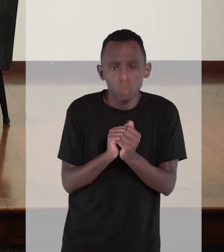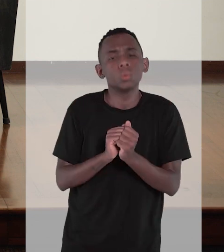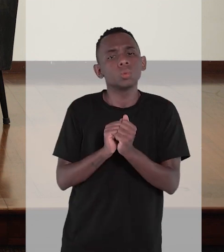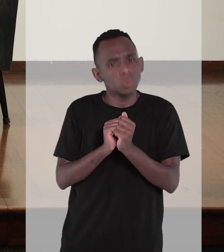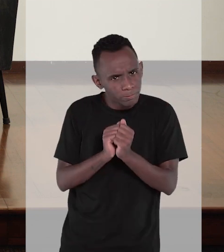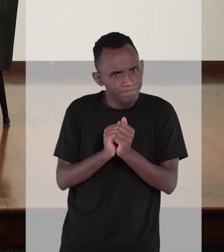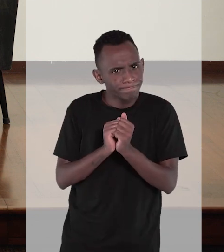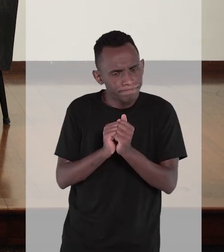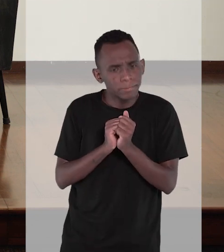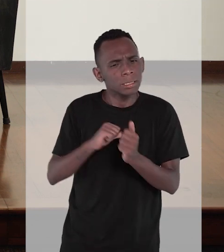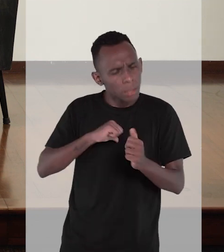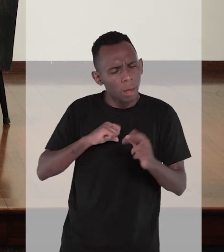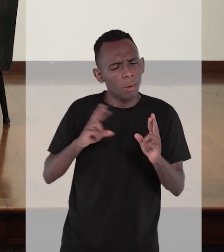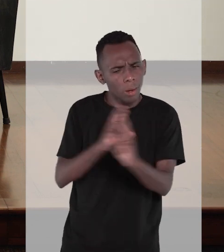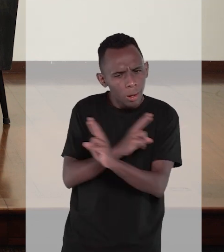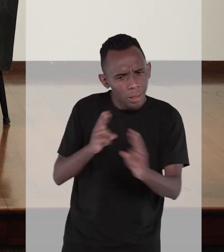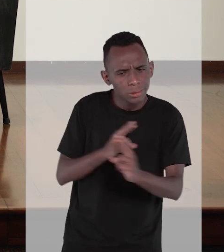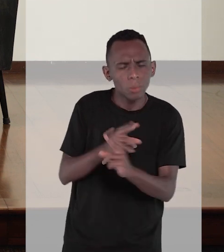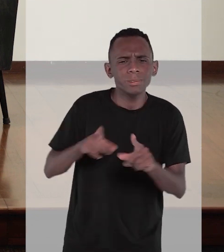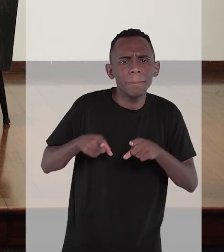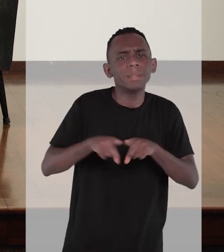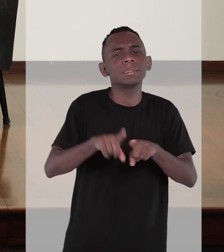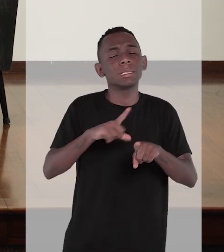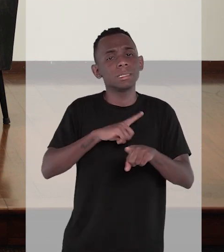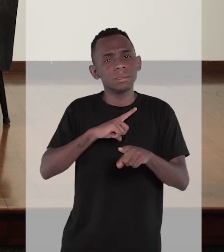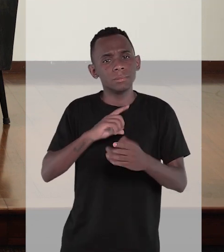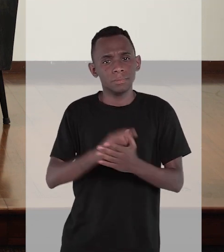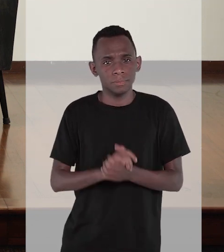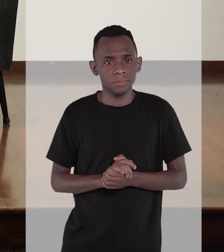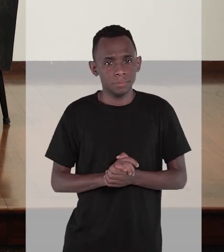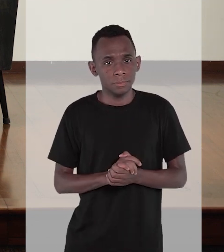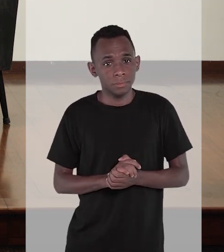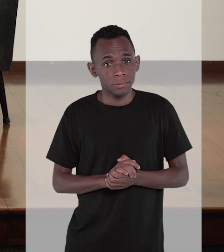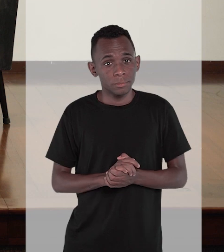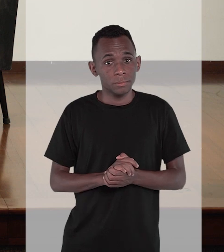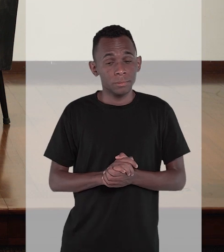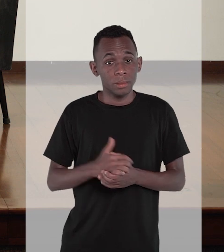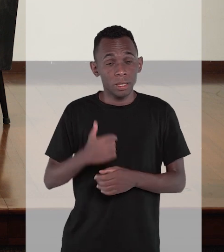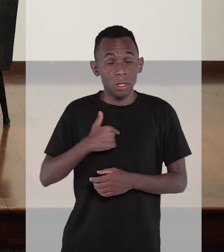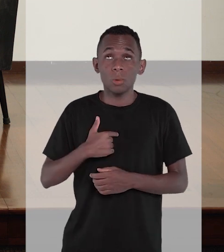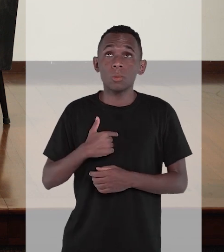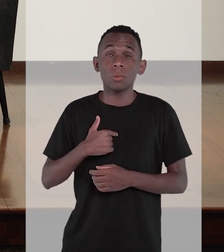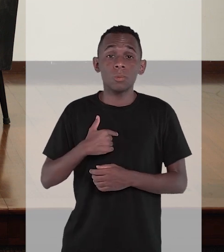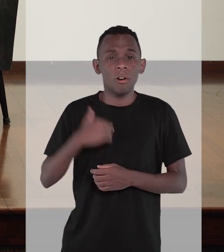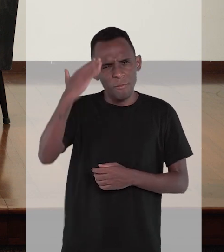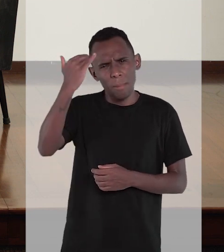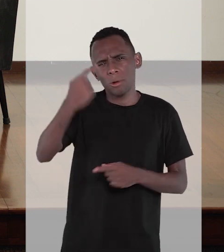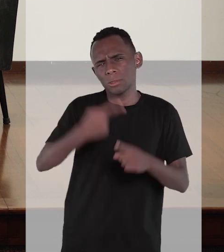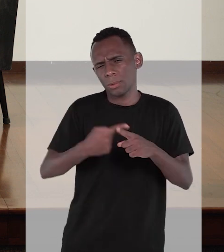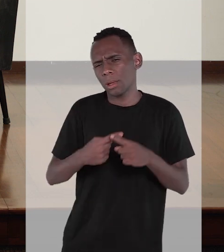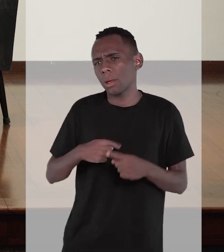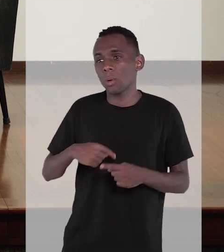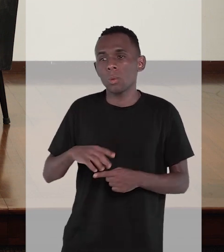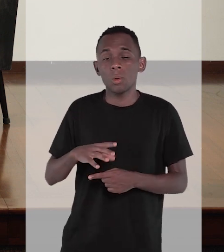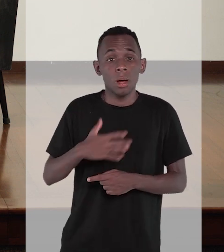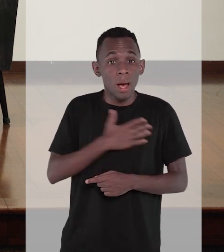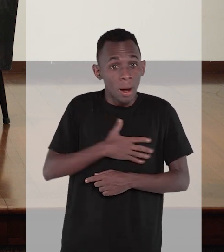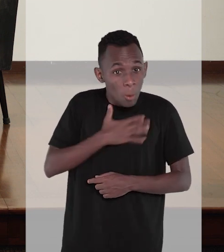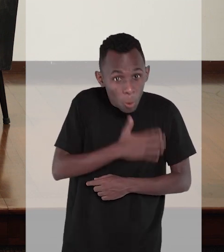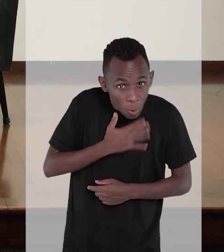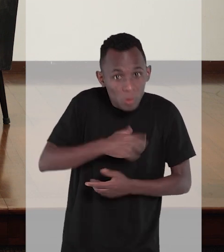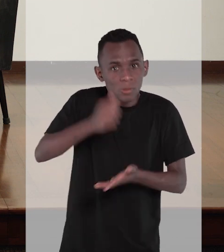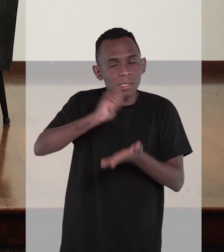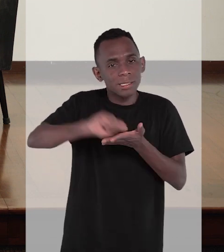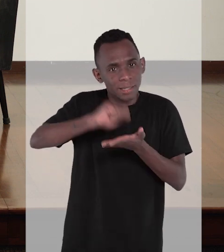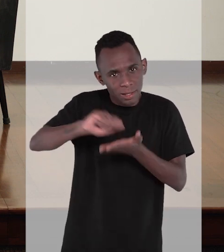já fui muito cantar com ele, temos uma relação. Aí um dia ele disse... Aí eu tenho essa fama terrível de gostar de escrever, né? Então, antes do